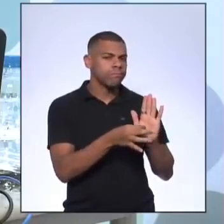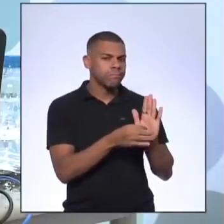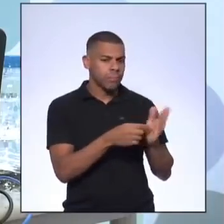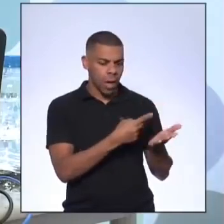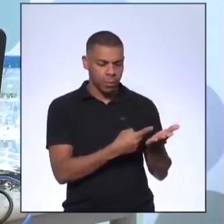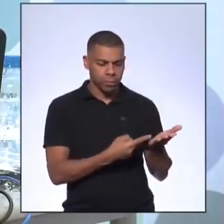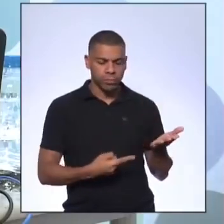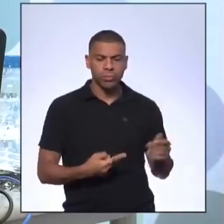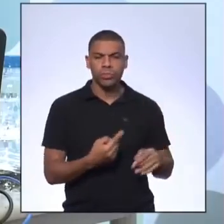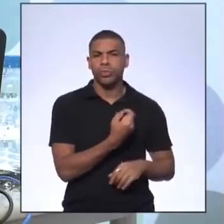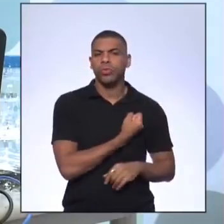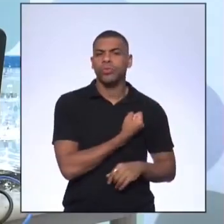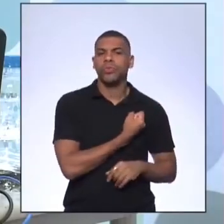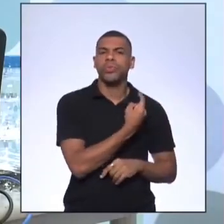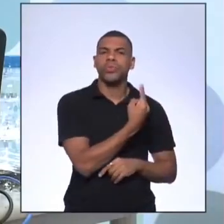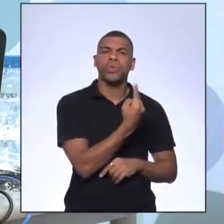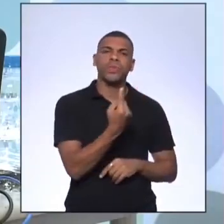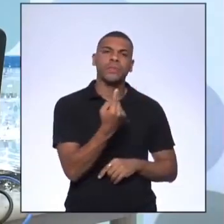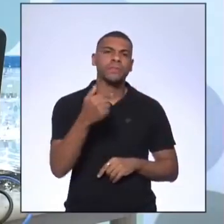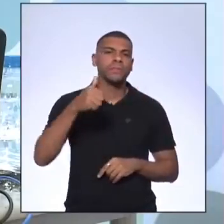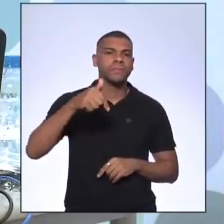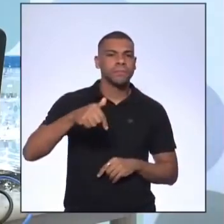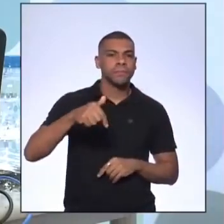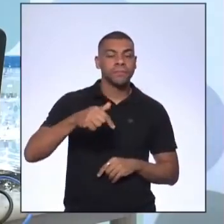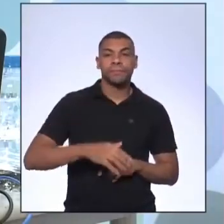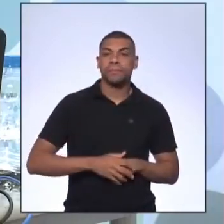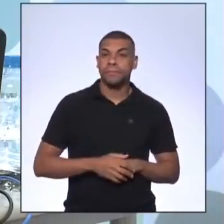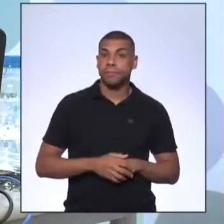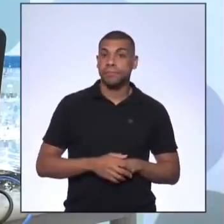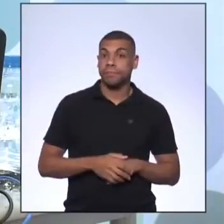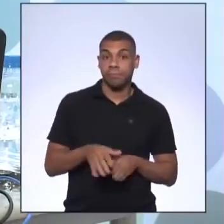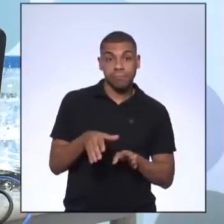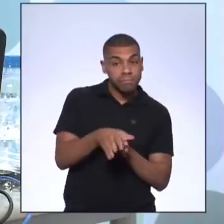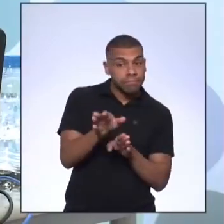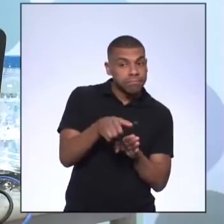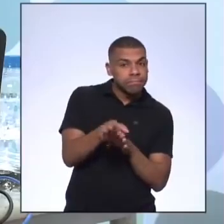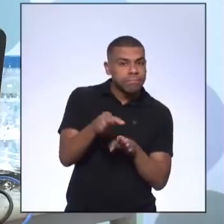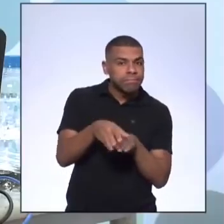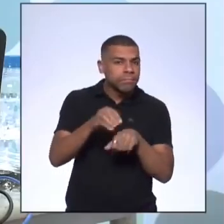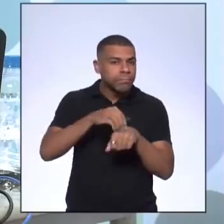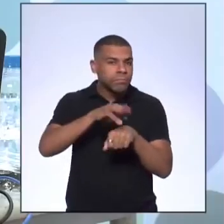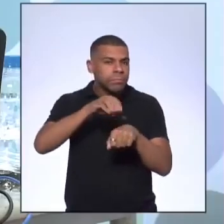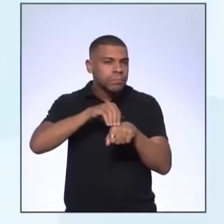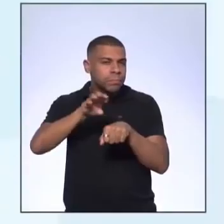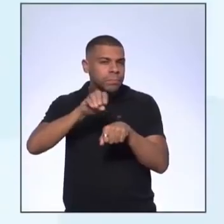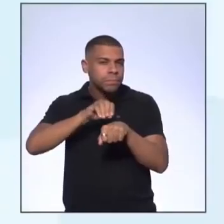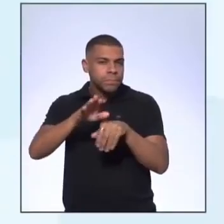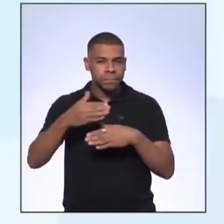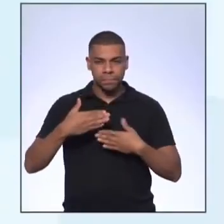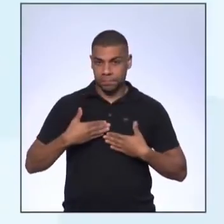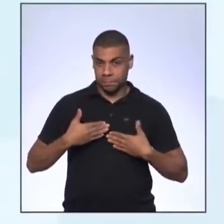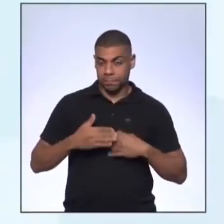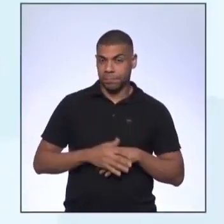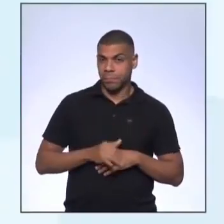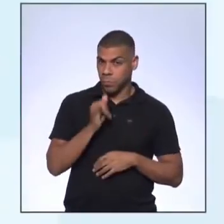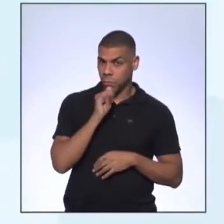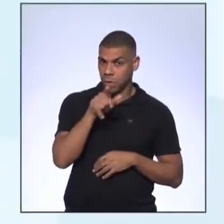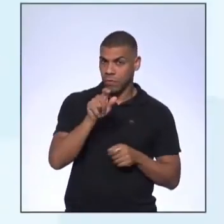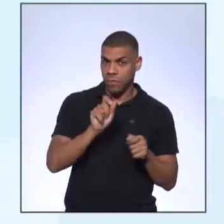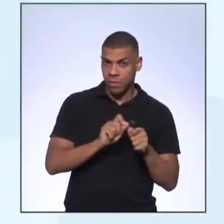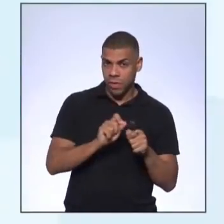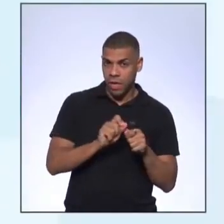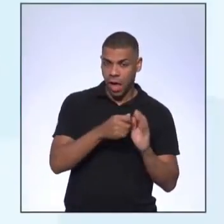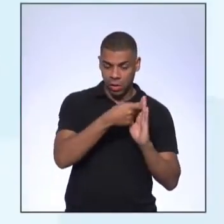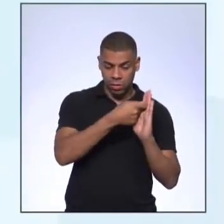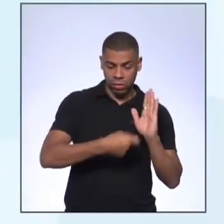apostila, página 117. Sugestão. Isso é uma sugestão minha, a gente sempre faz isso na sala de aula e é muito legal. Você faz o